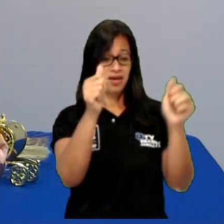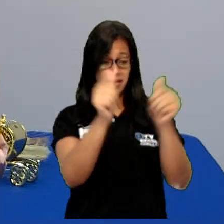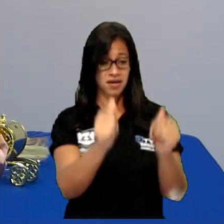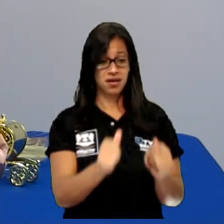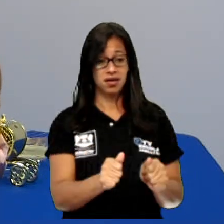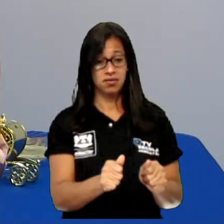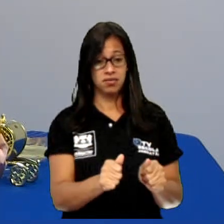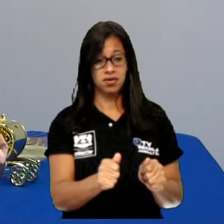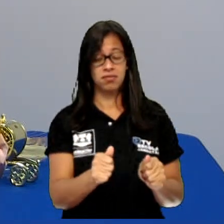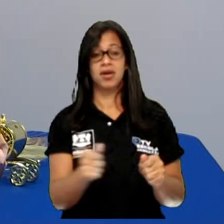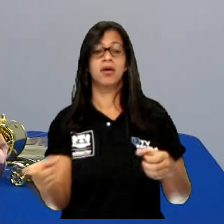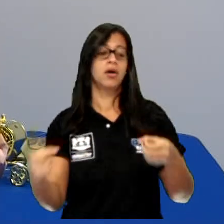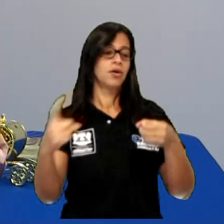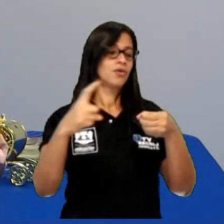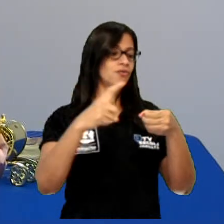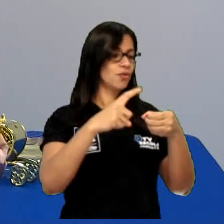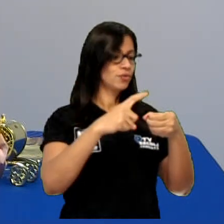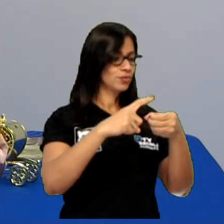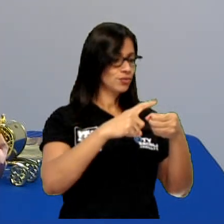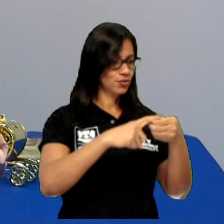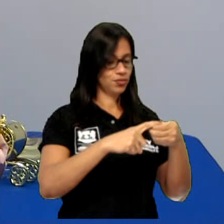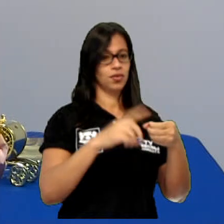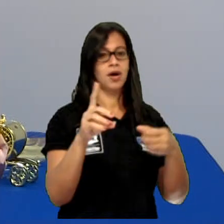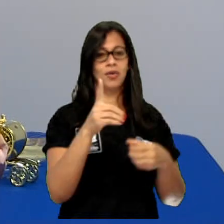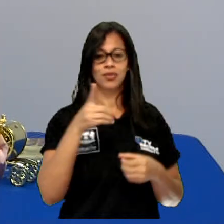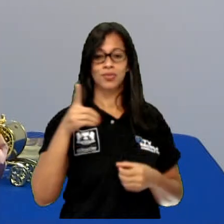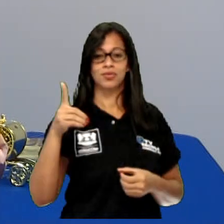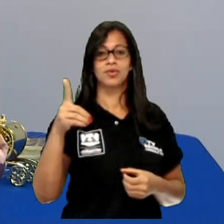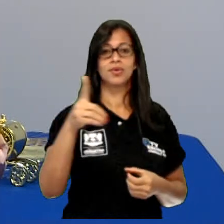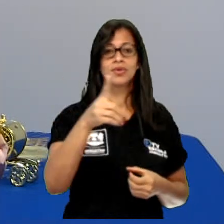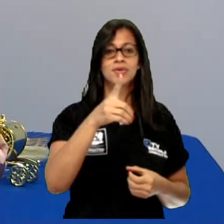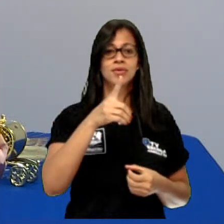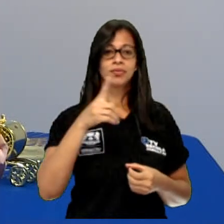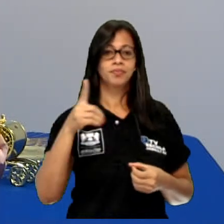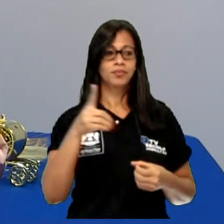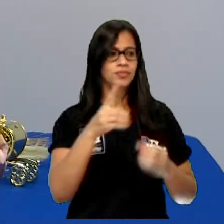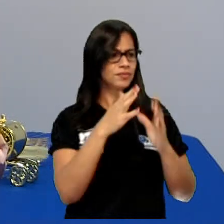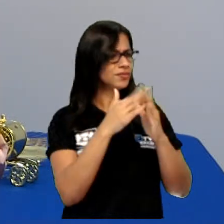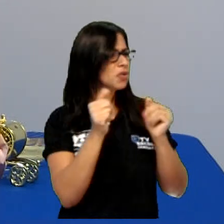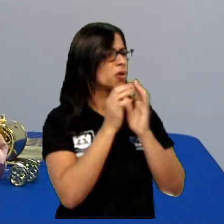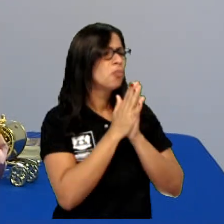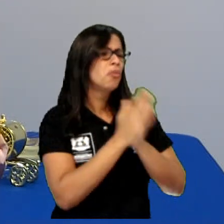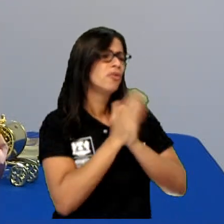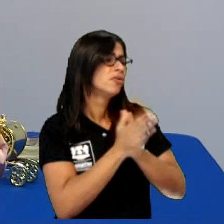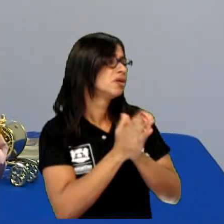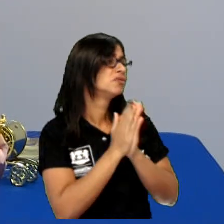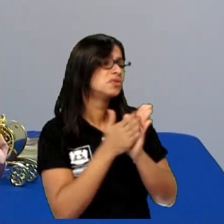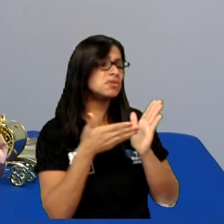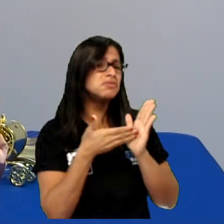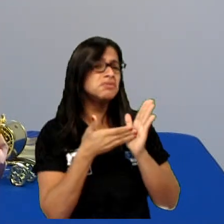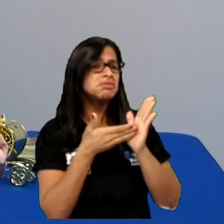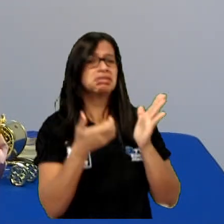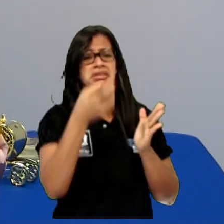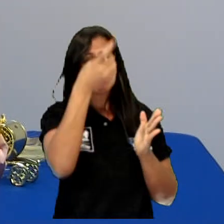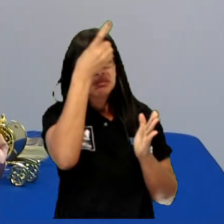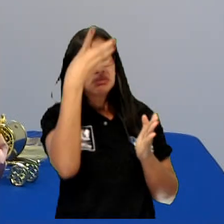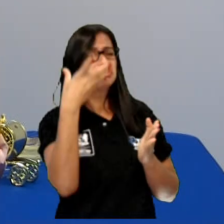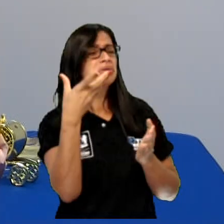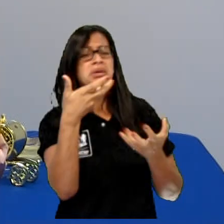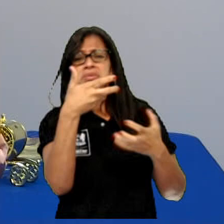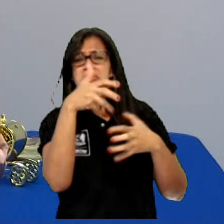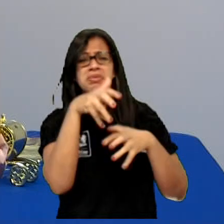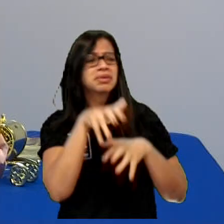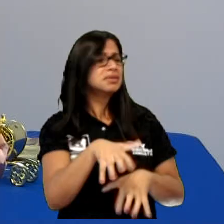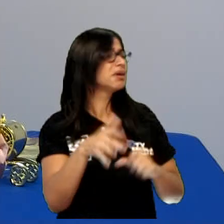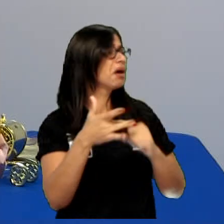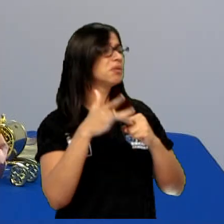foi ao deus Baco. Pediu a ele que, por favor, retire esse dom de mim. Eu não quero mais ouro, eu não